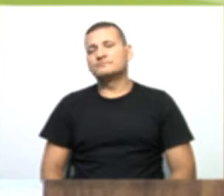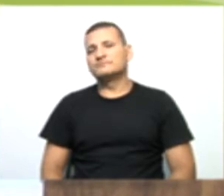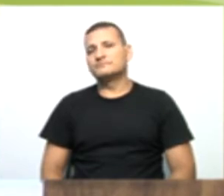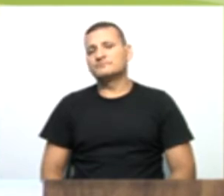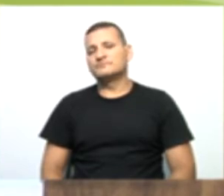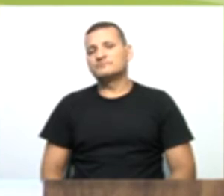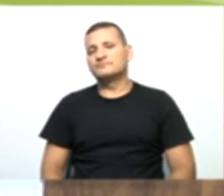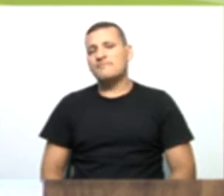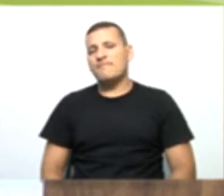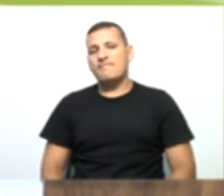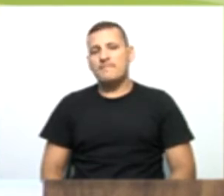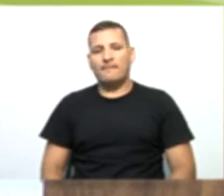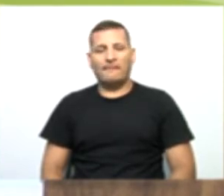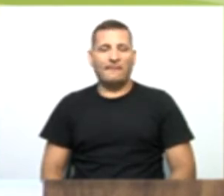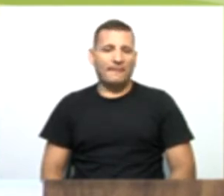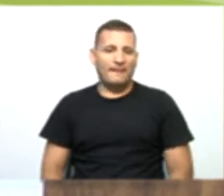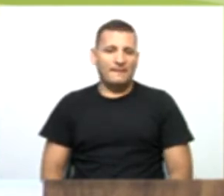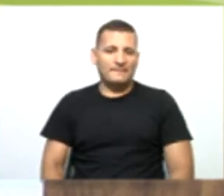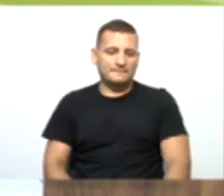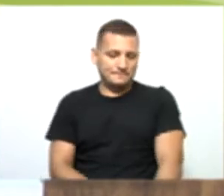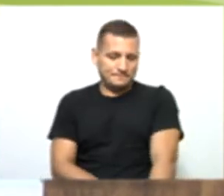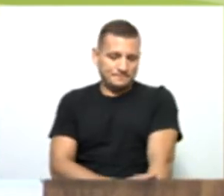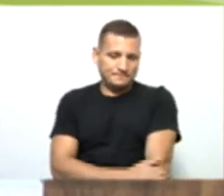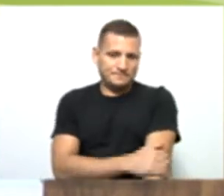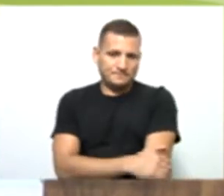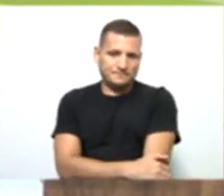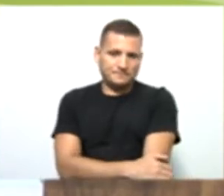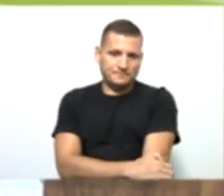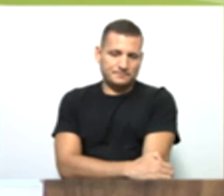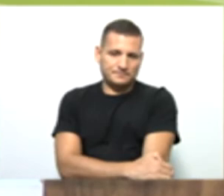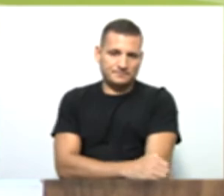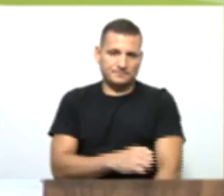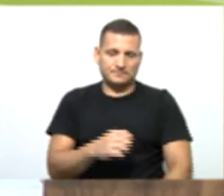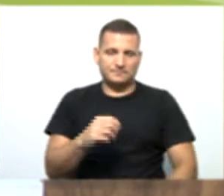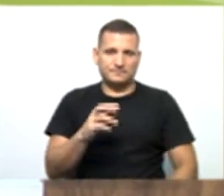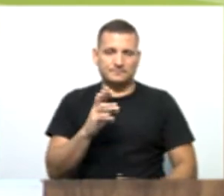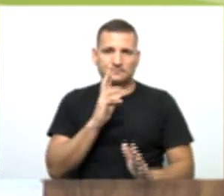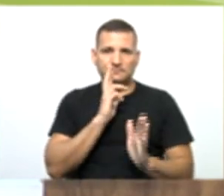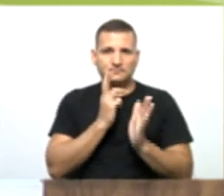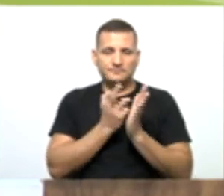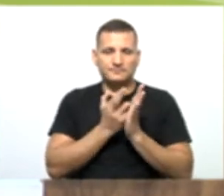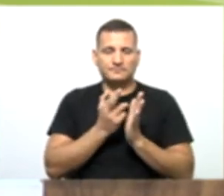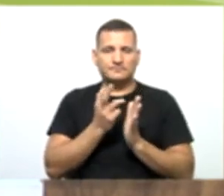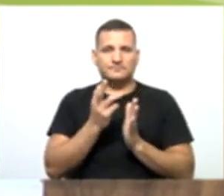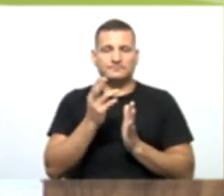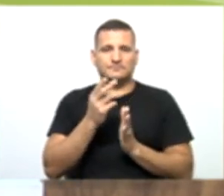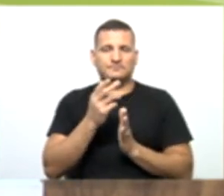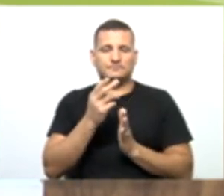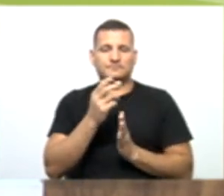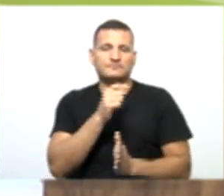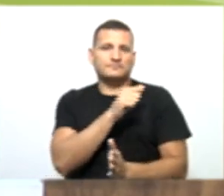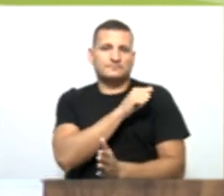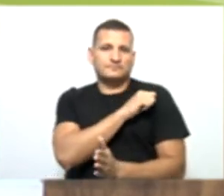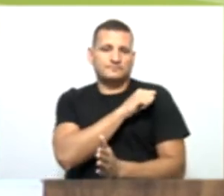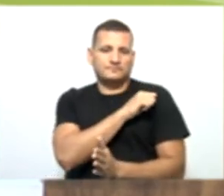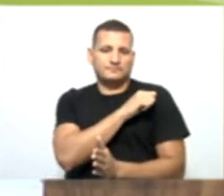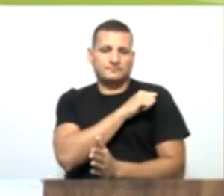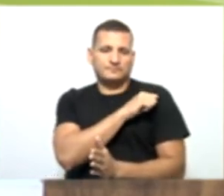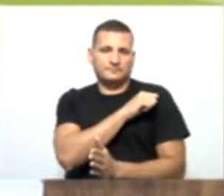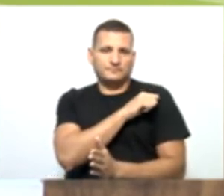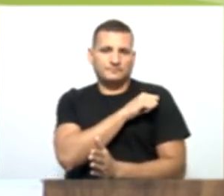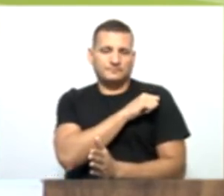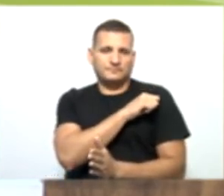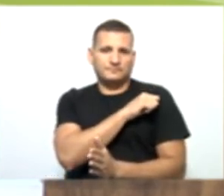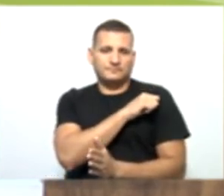primeira ilustração que a gente tem, e aí mandou as 3 primeiras perguntas em relação a esse modelo